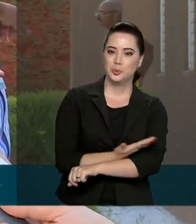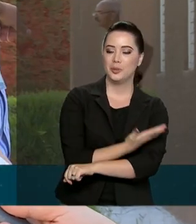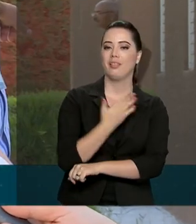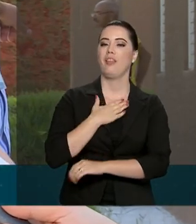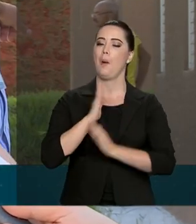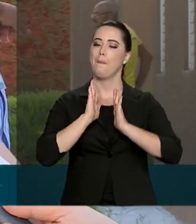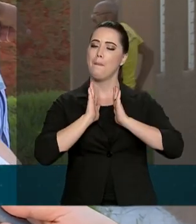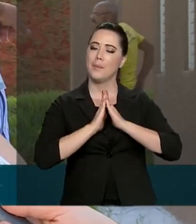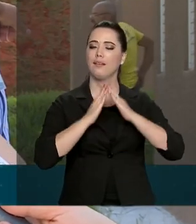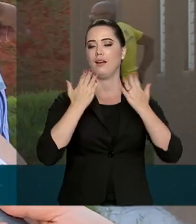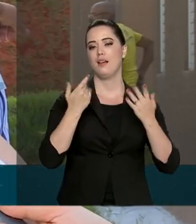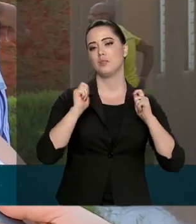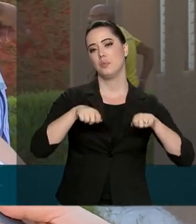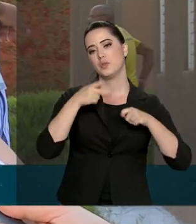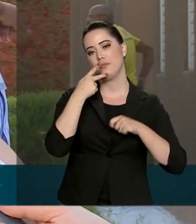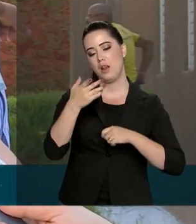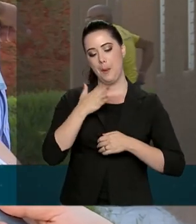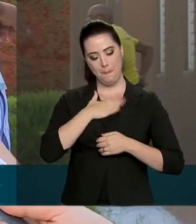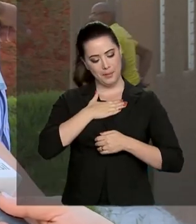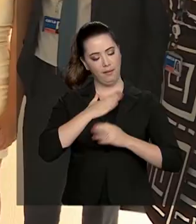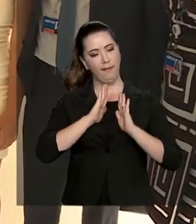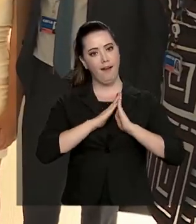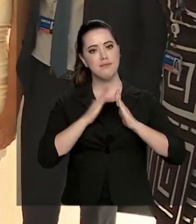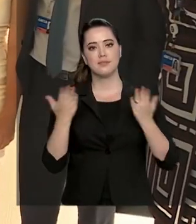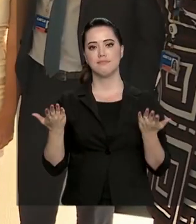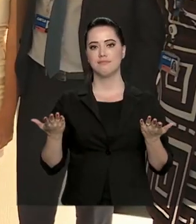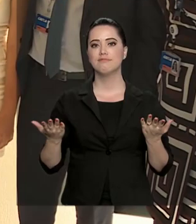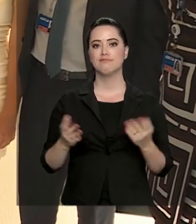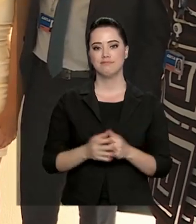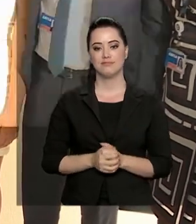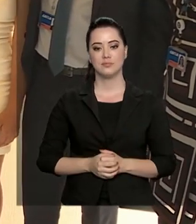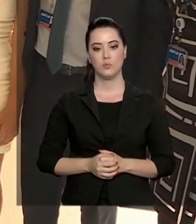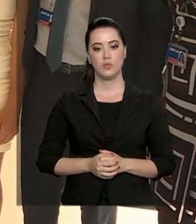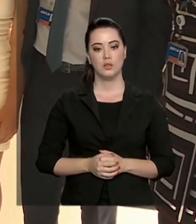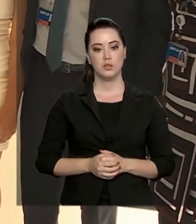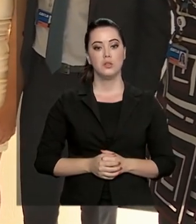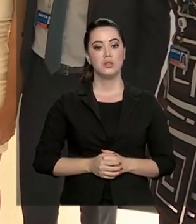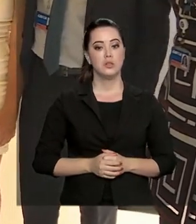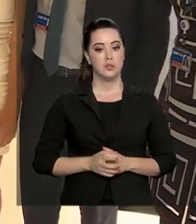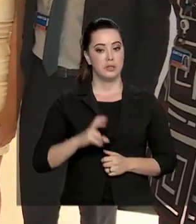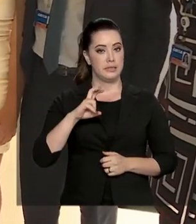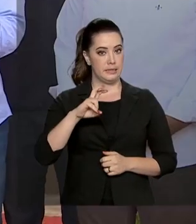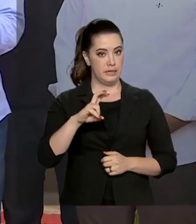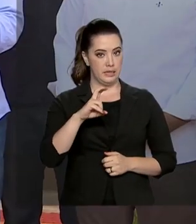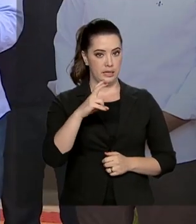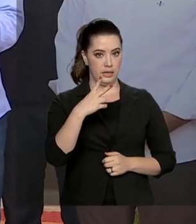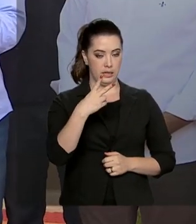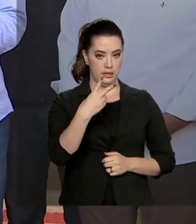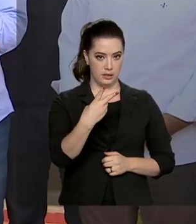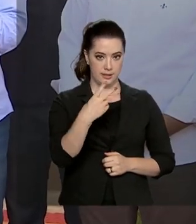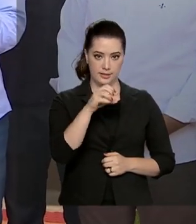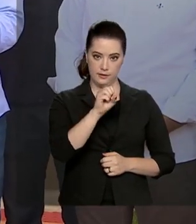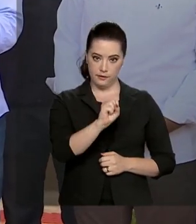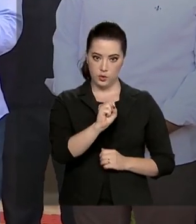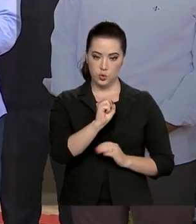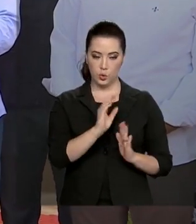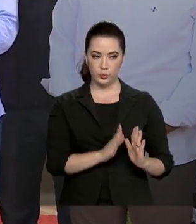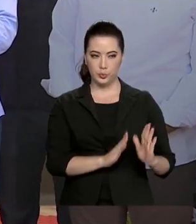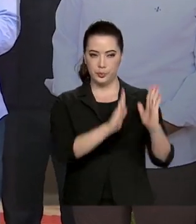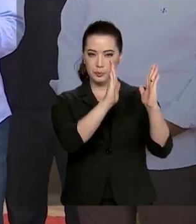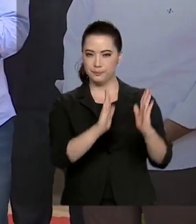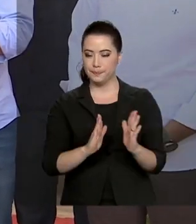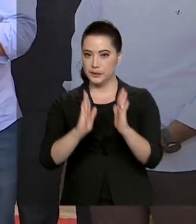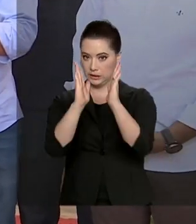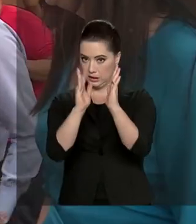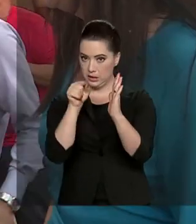meu endereço. Eu posso falar, eu tenho o meu endereço. No total foram entregues 528 apartamentos populares a